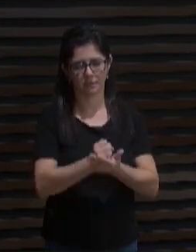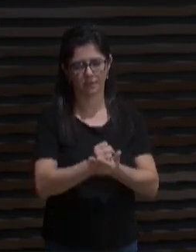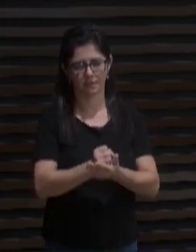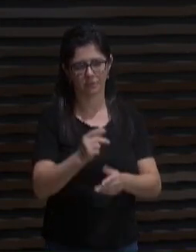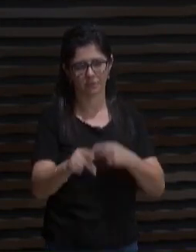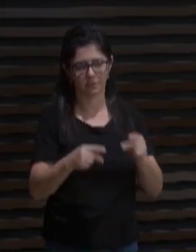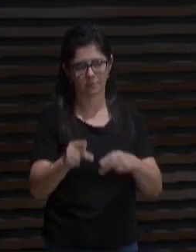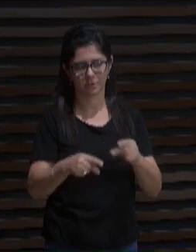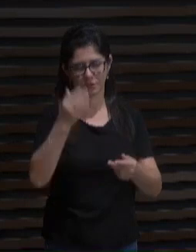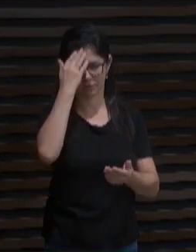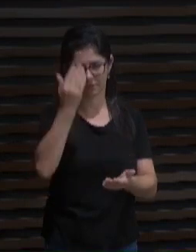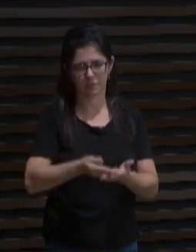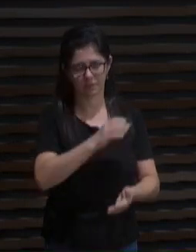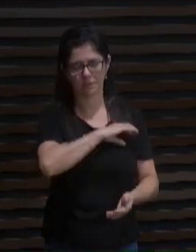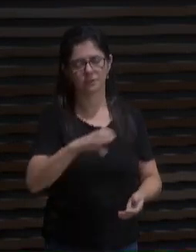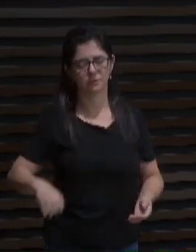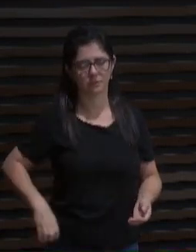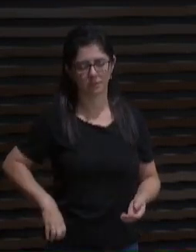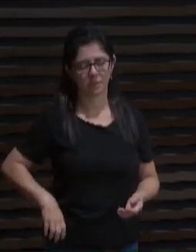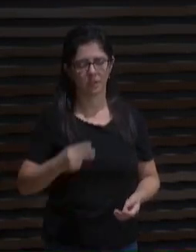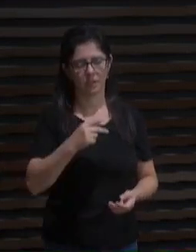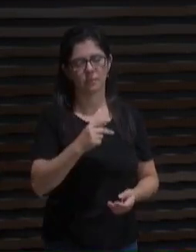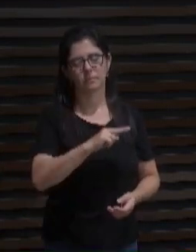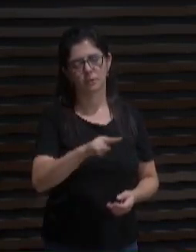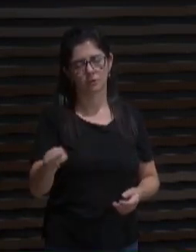seja glorificado, em nome de Jesus. Amém.